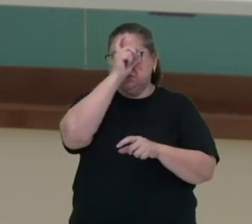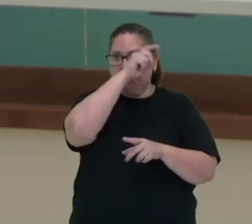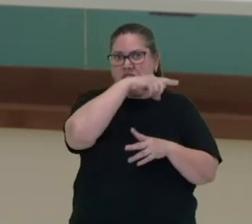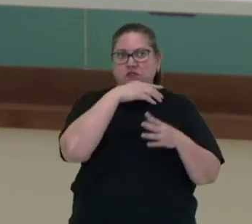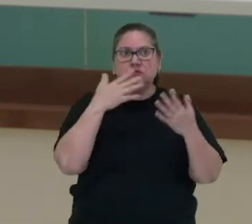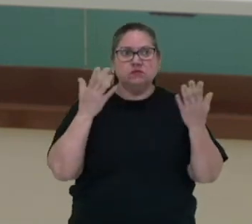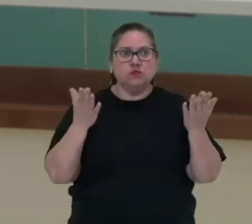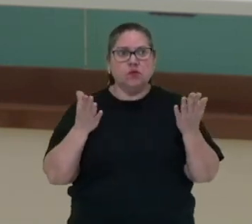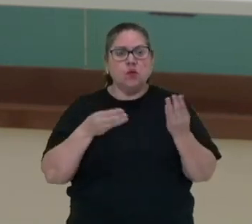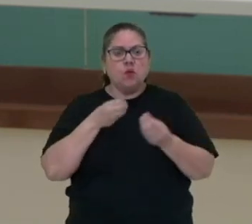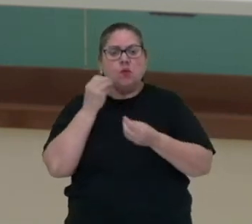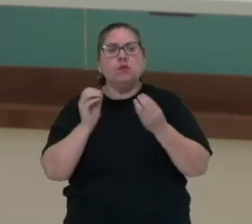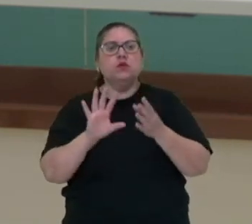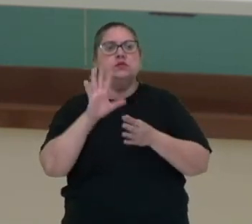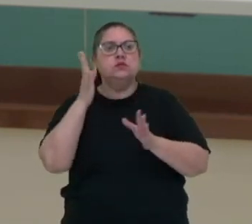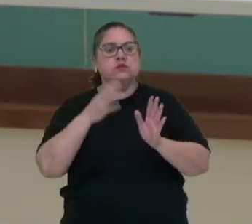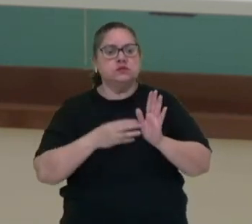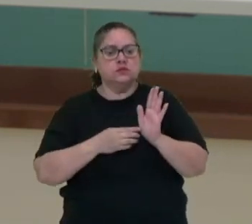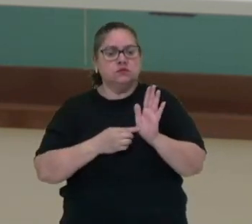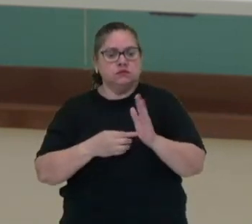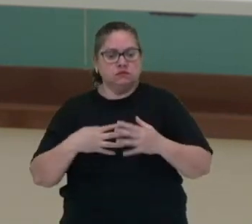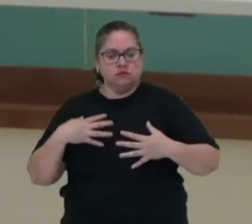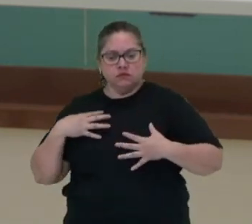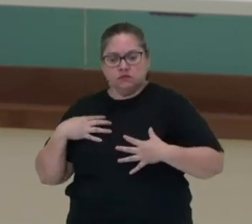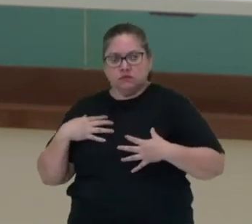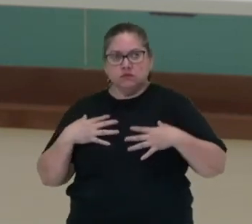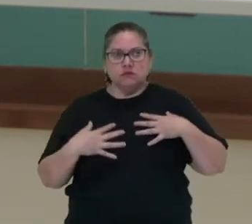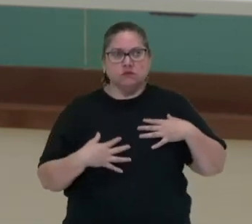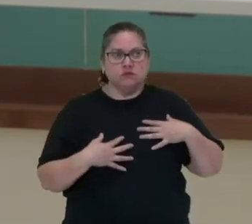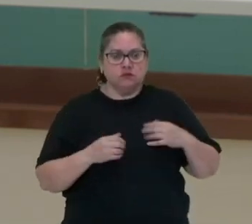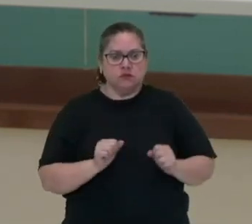difíceis. Como ocorreu a expressão corporal?